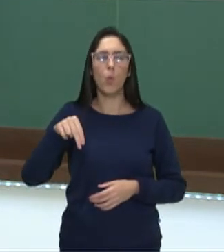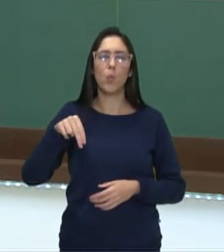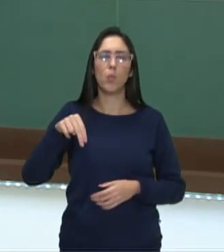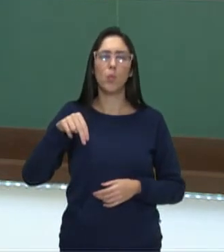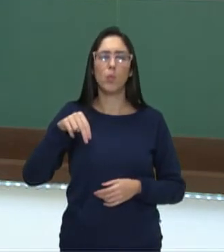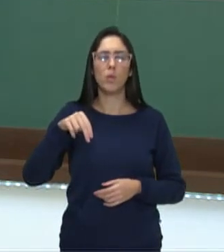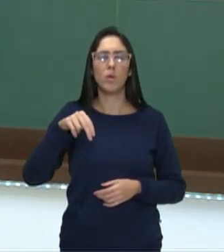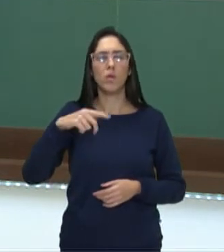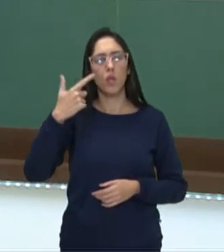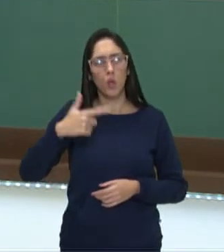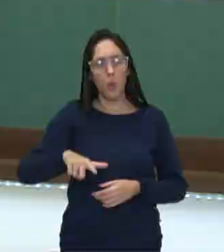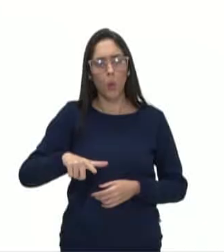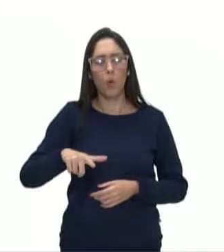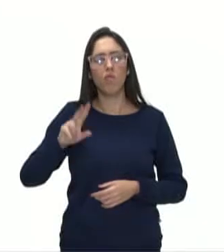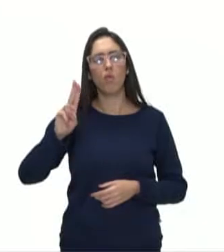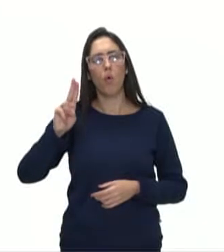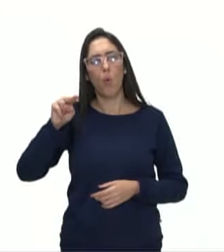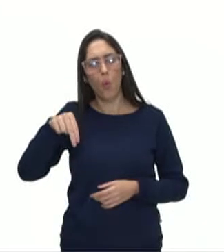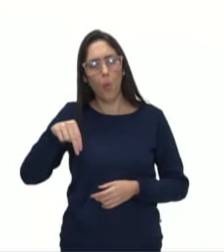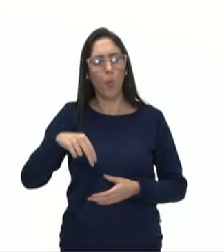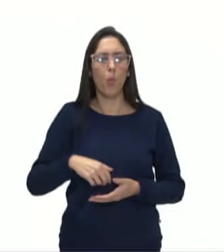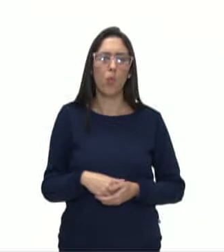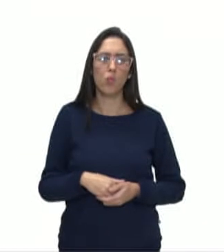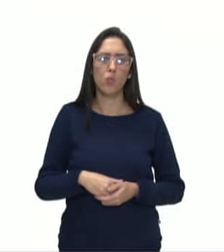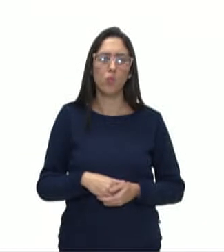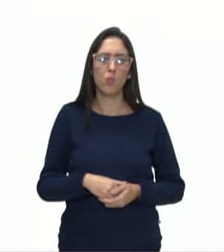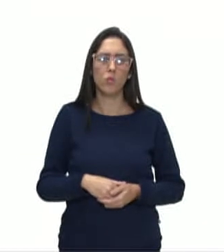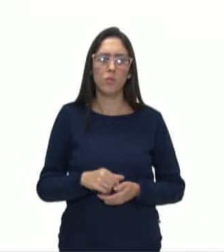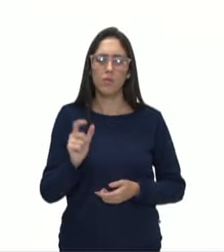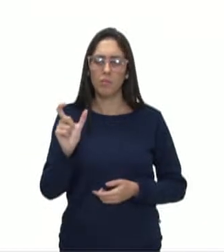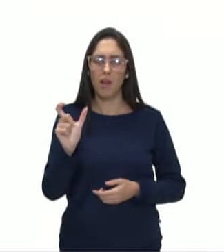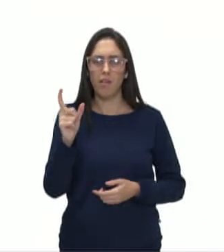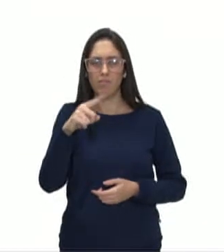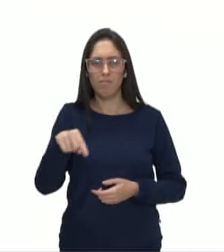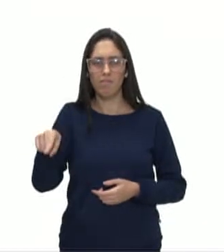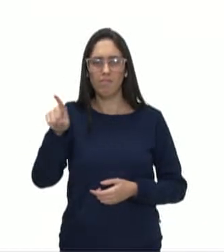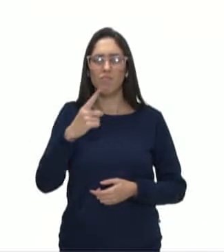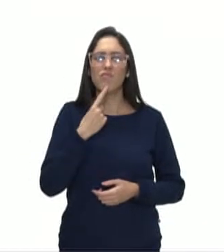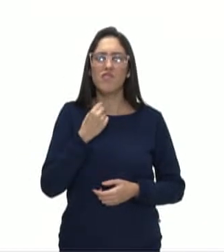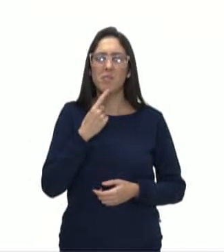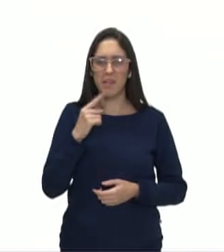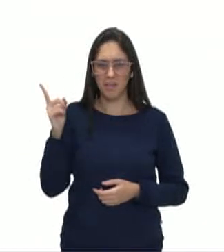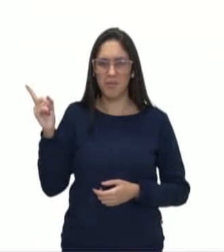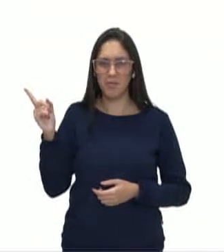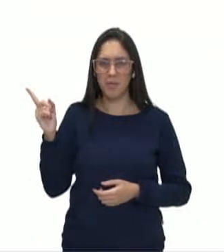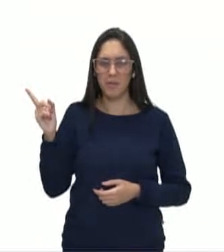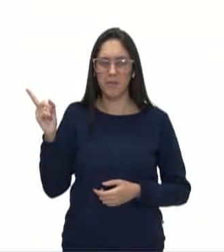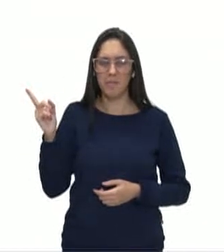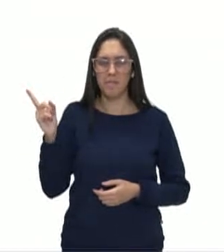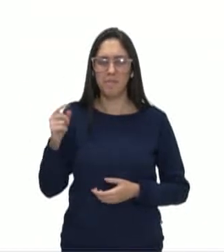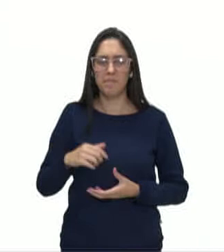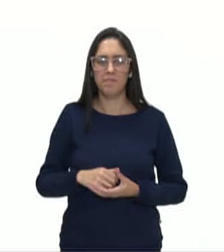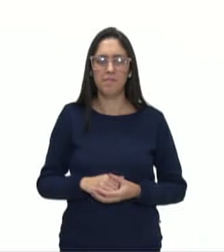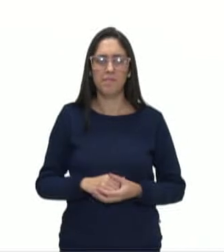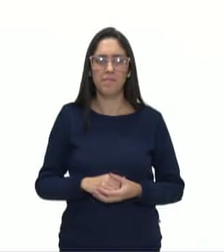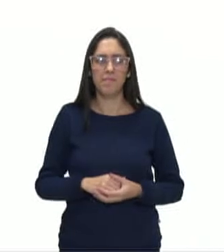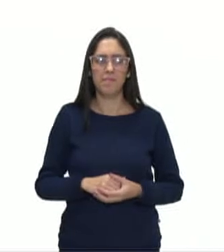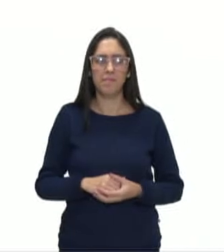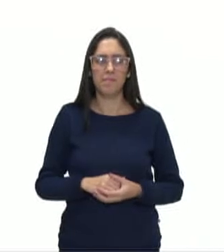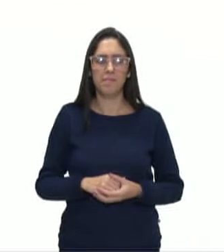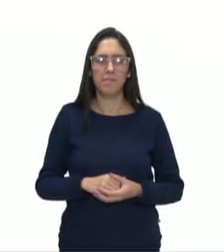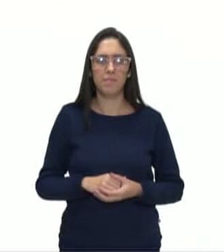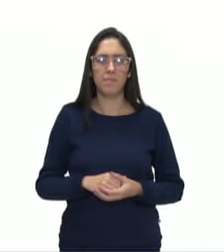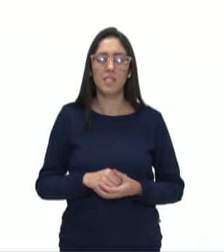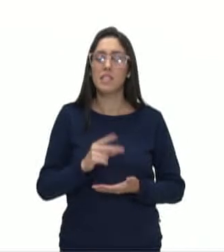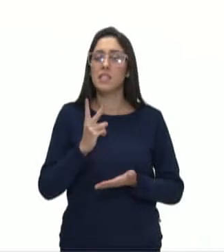documento, um contacto, ok? Sempre se refere